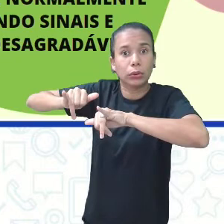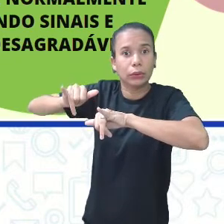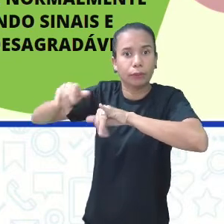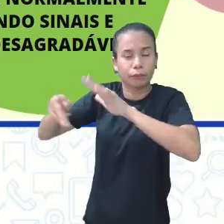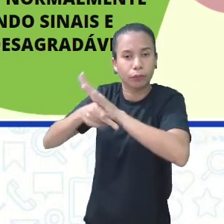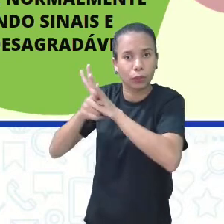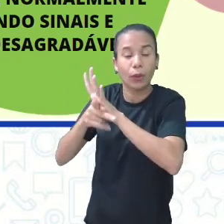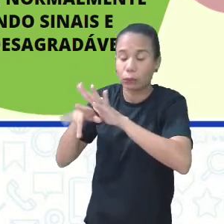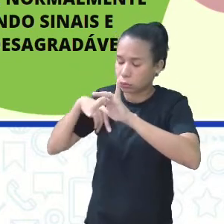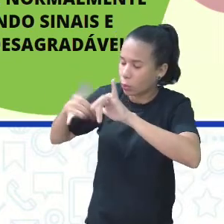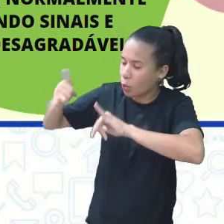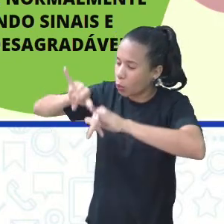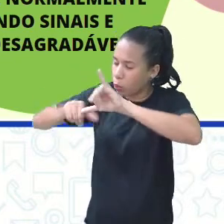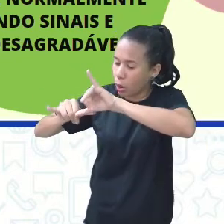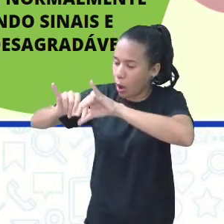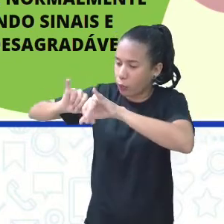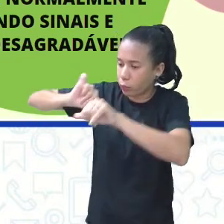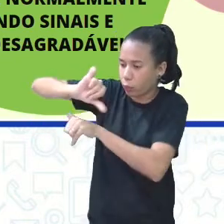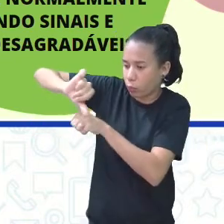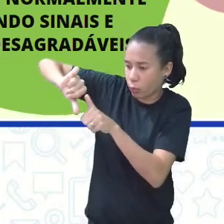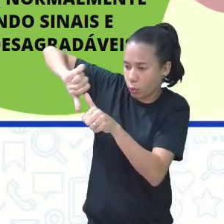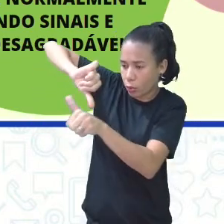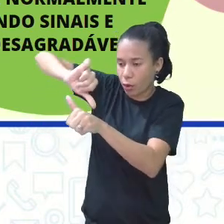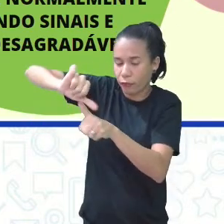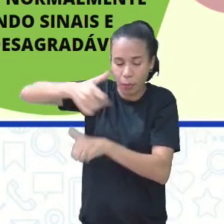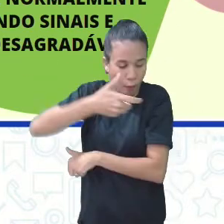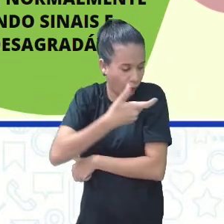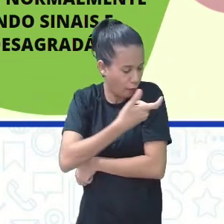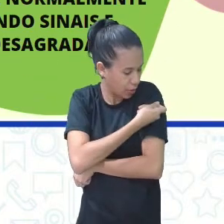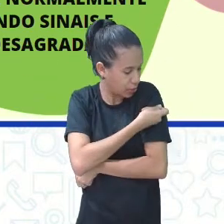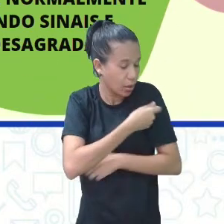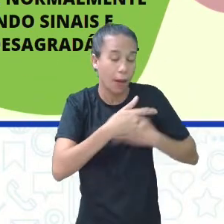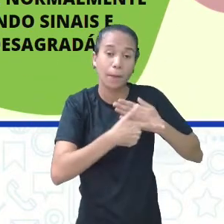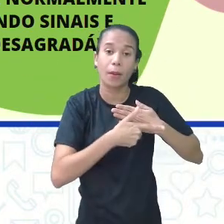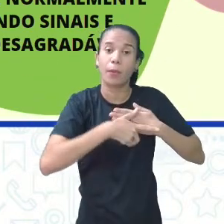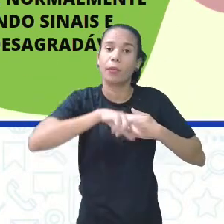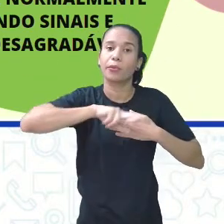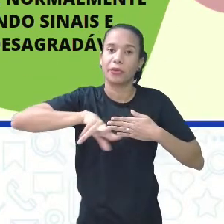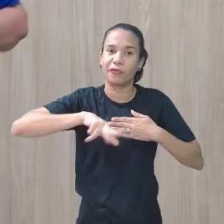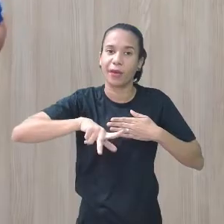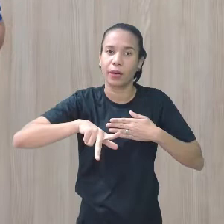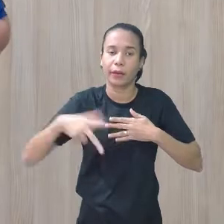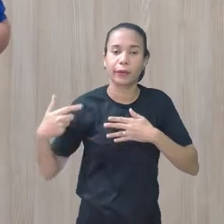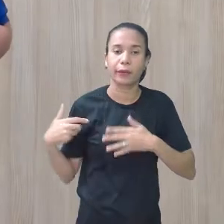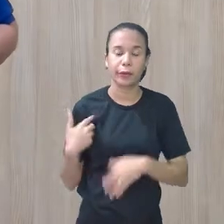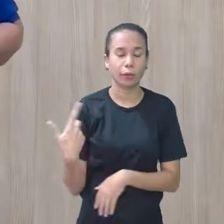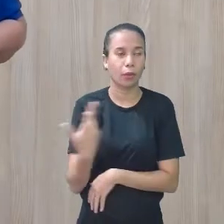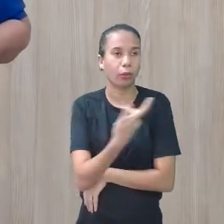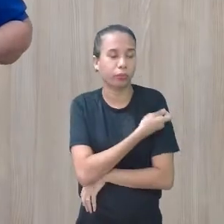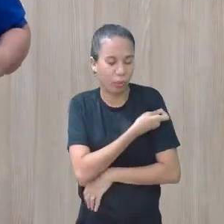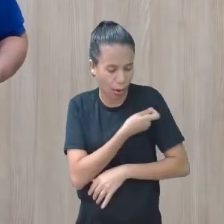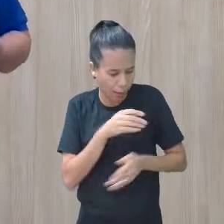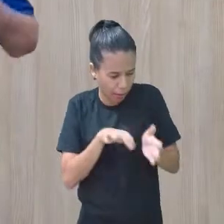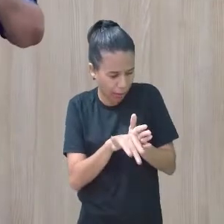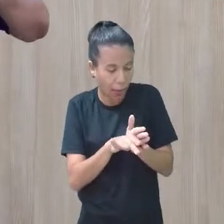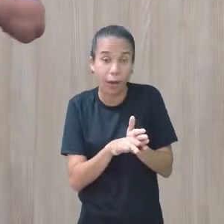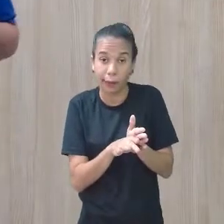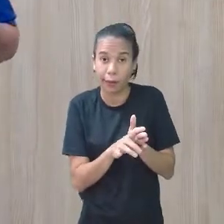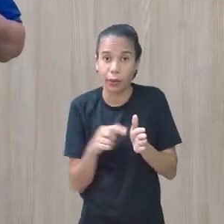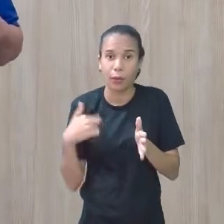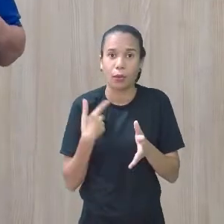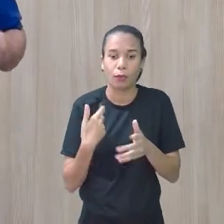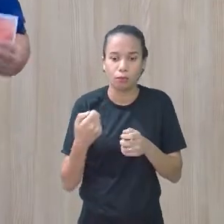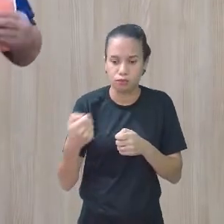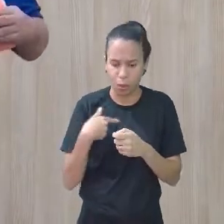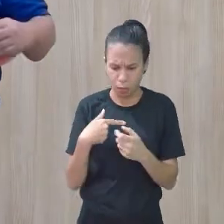eles são manipulados e eles vão ter agora uma função diferente. Ao invés de nos, vamos dizer assim, de